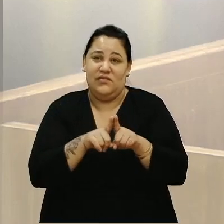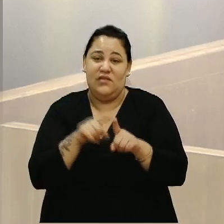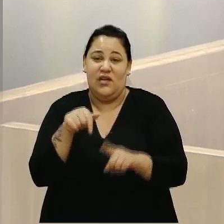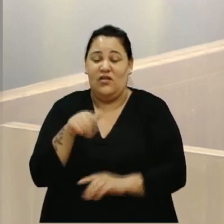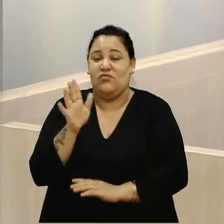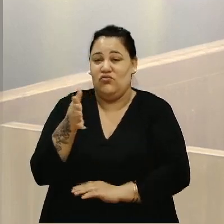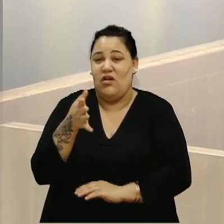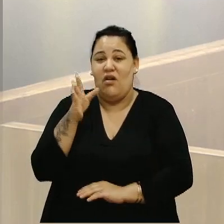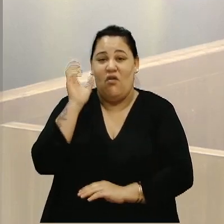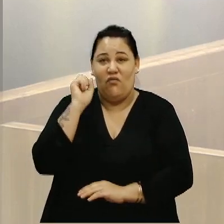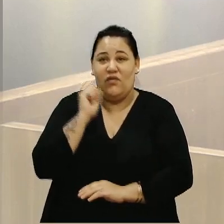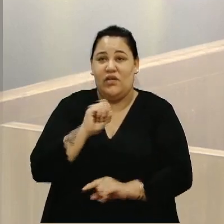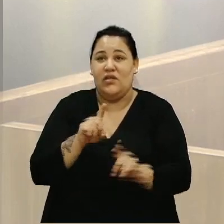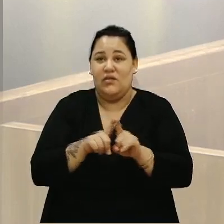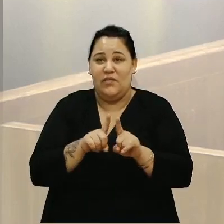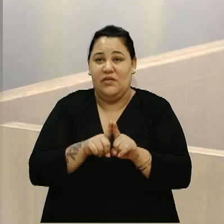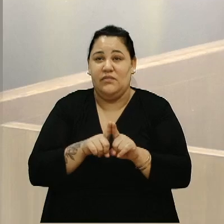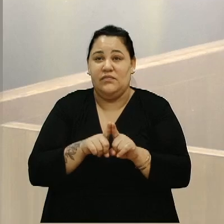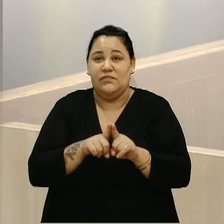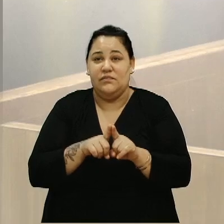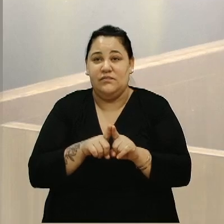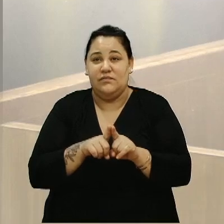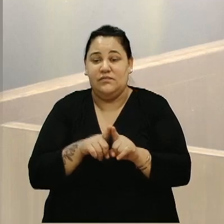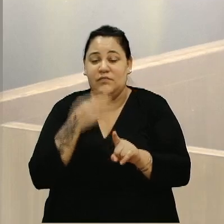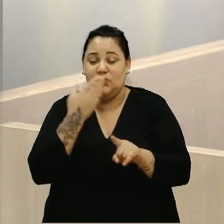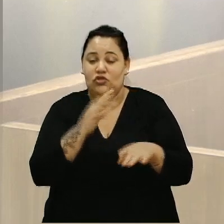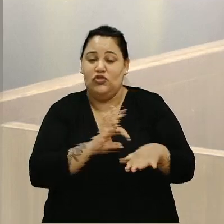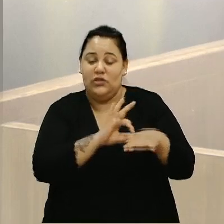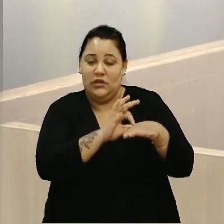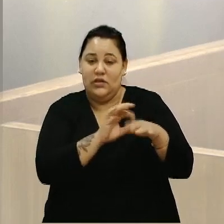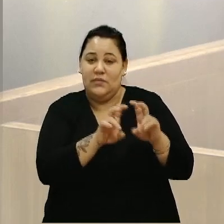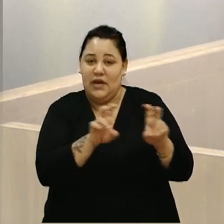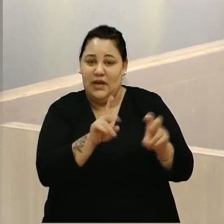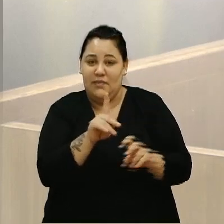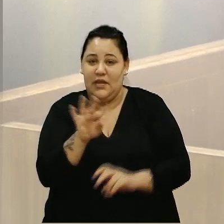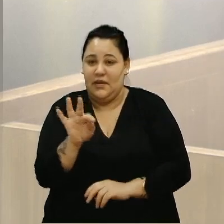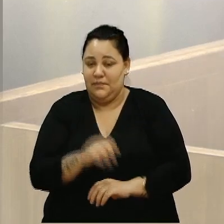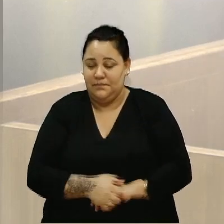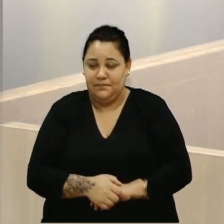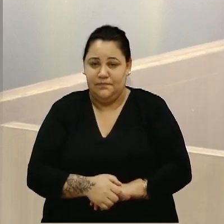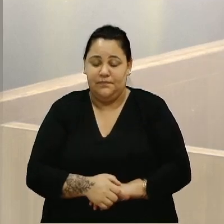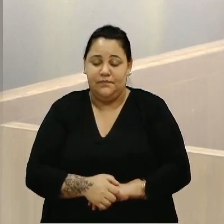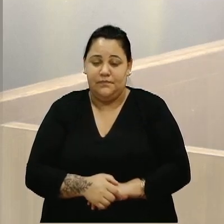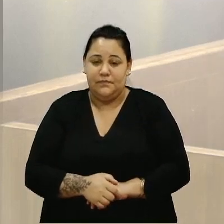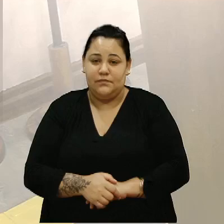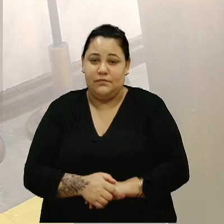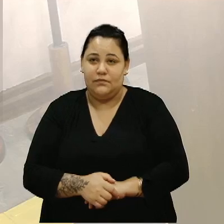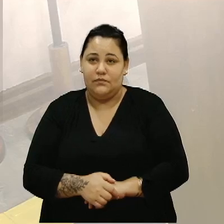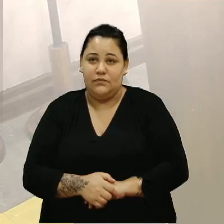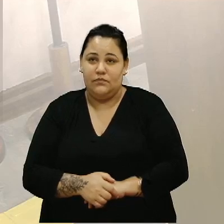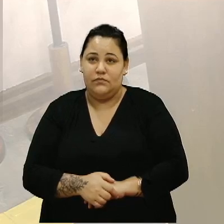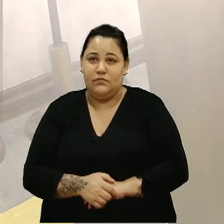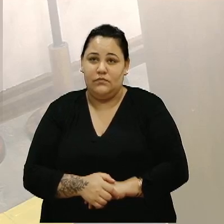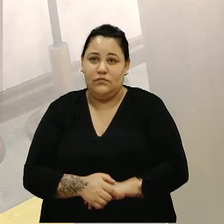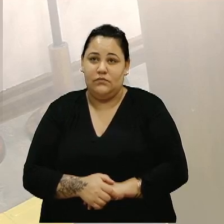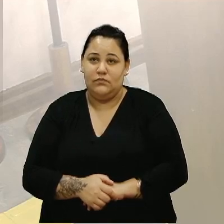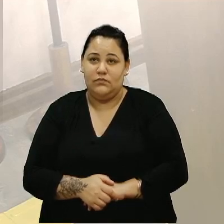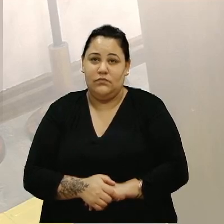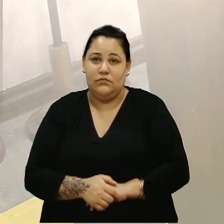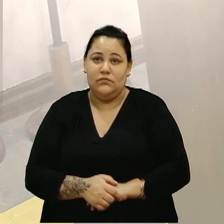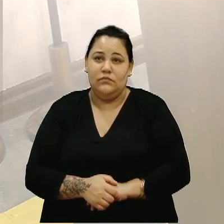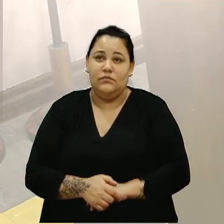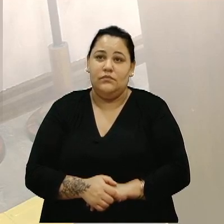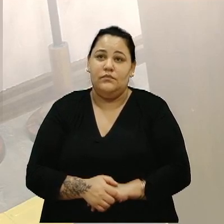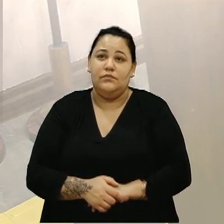né? Eu peço uma declaração de líder para a bancada do PT, por favor. Já vem ao caso... Não vem ao caso a só,